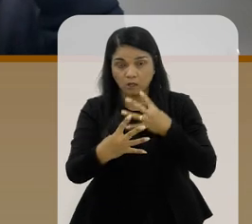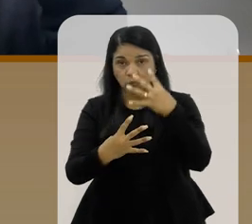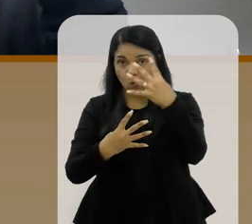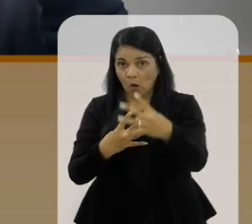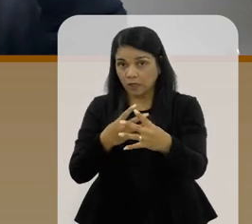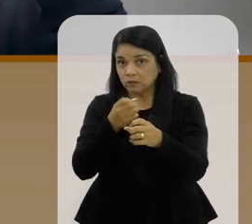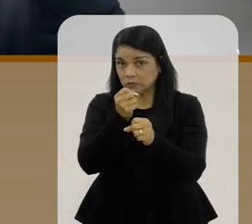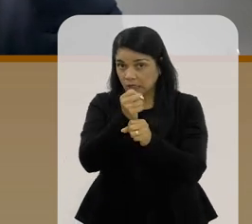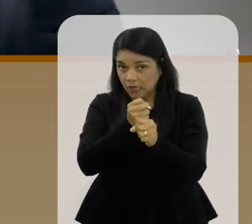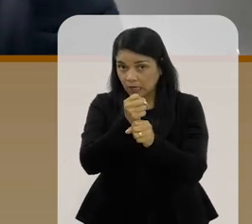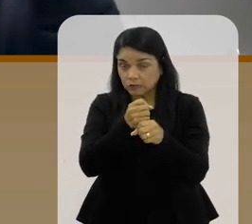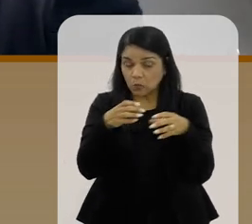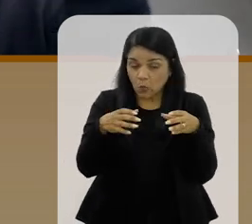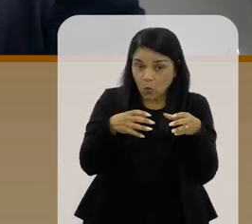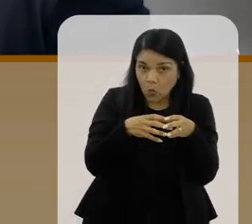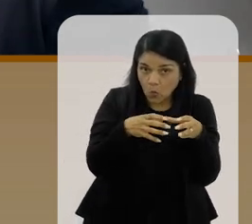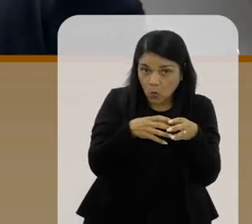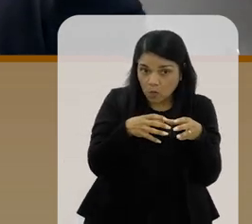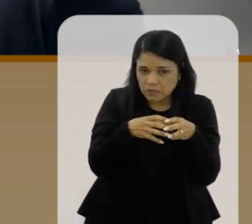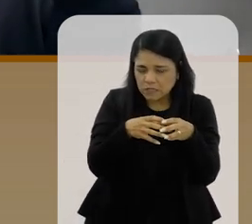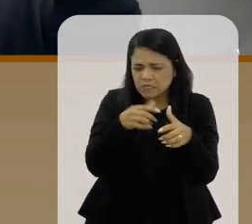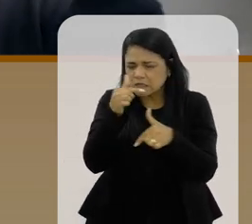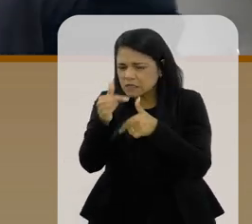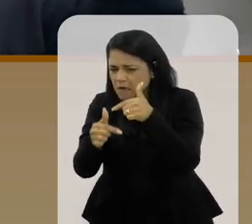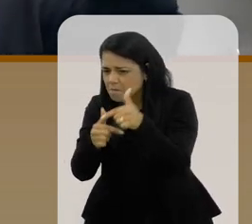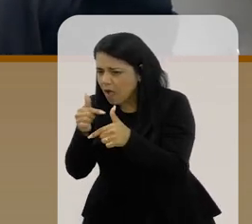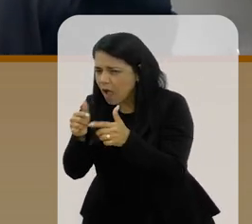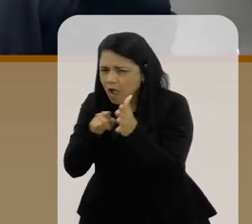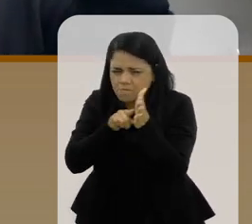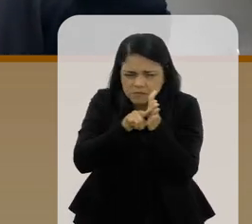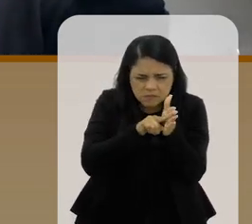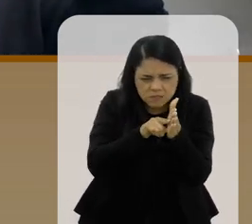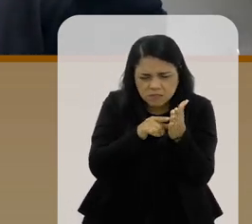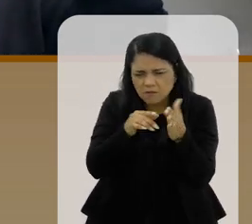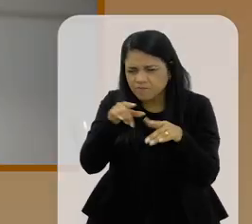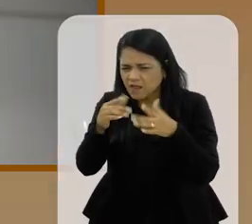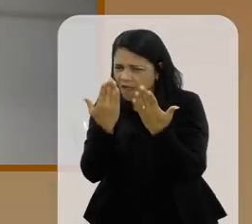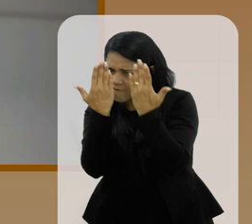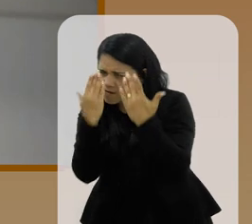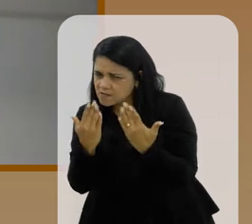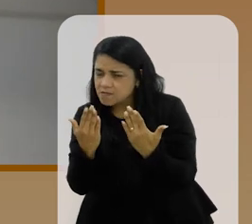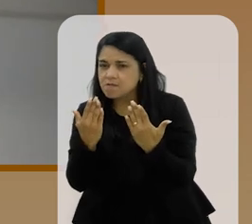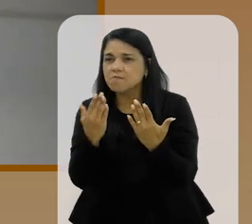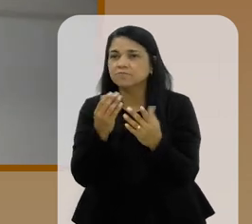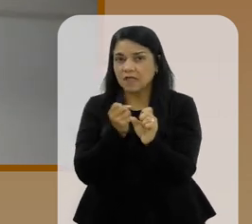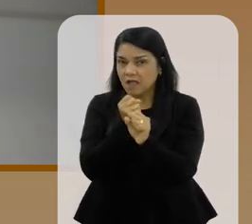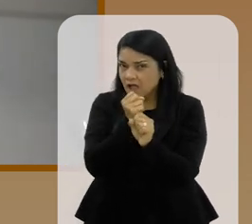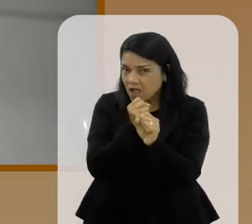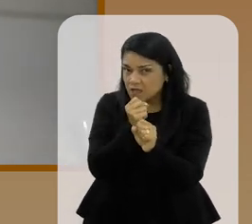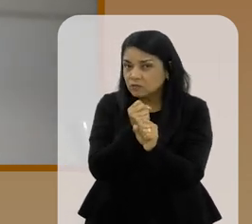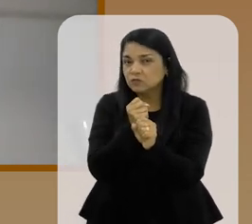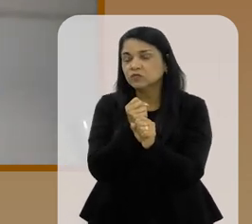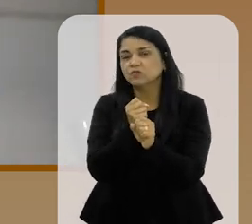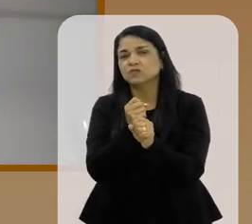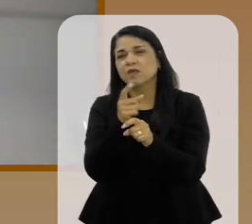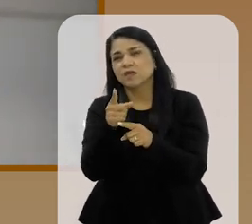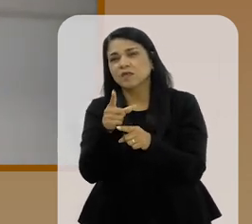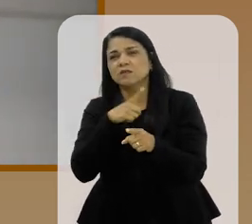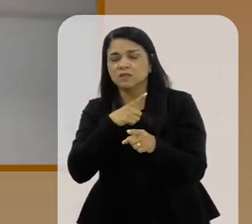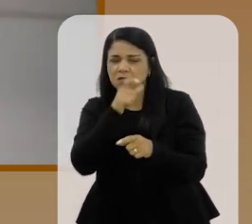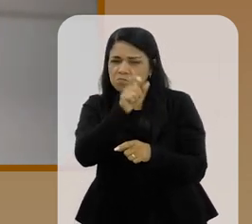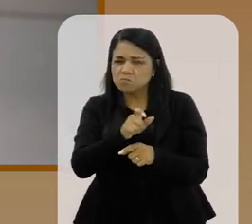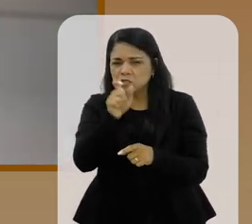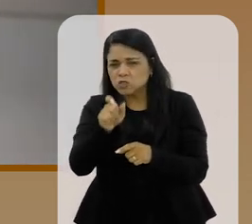um ciclo de um comitê, ele passa muito tempo trabalhando sobre isso. Nesse período, as pessoas começam,